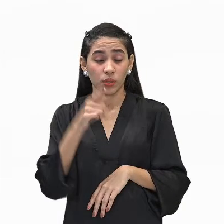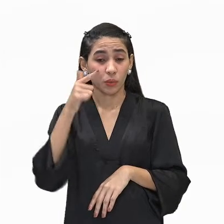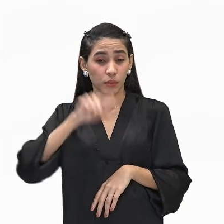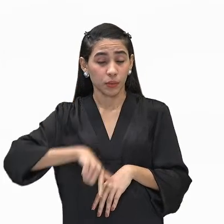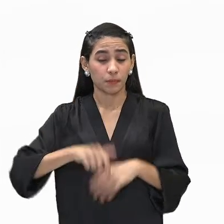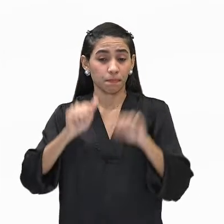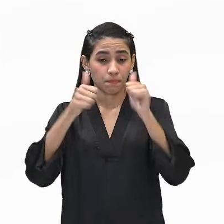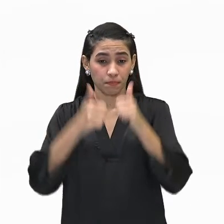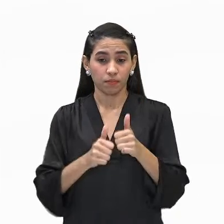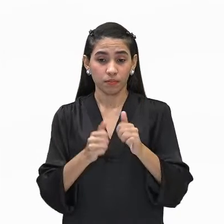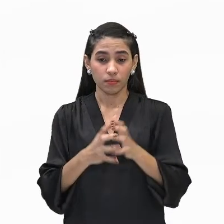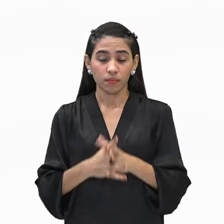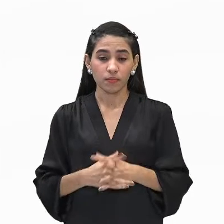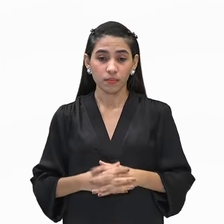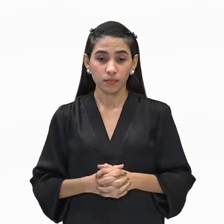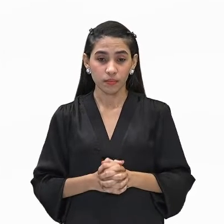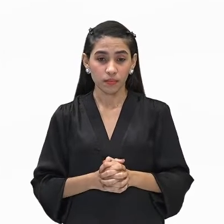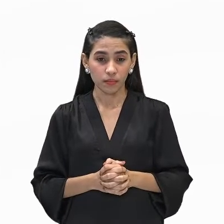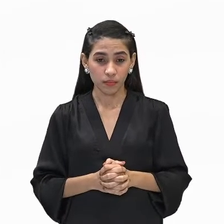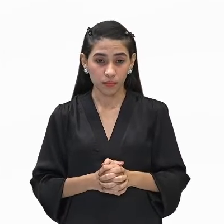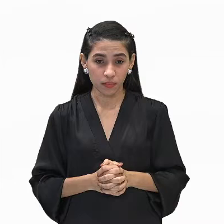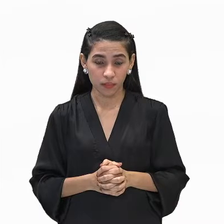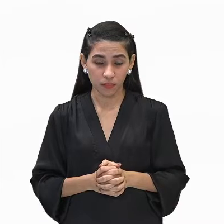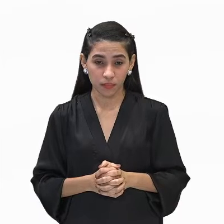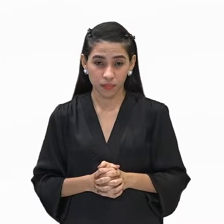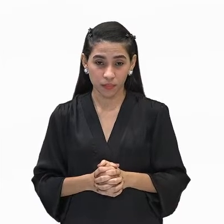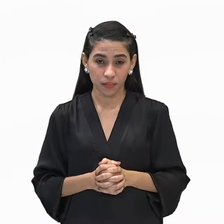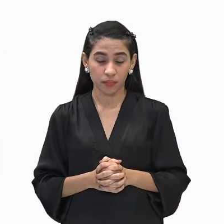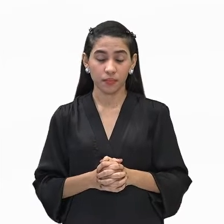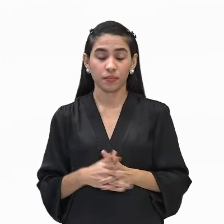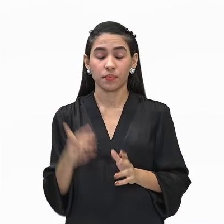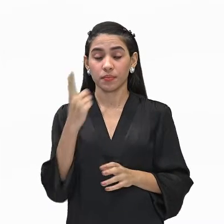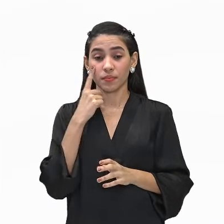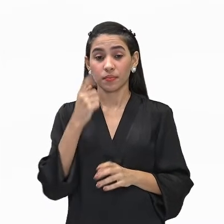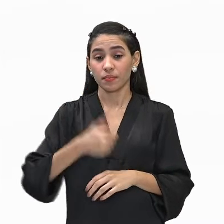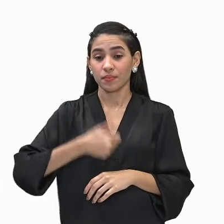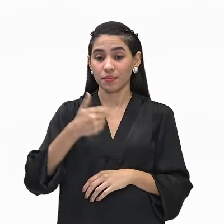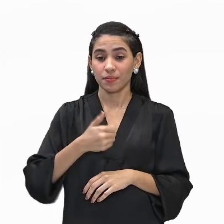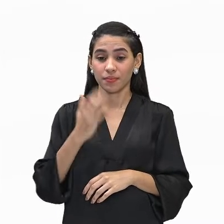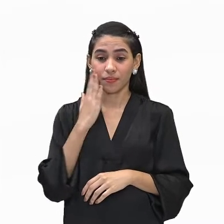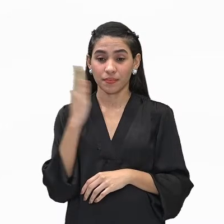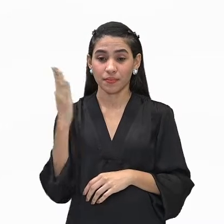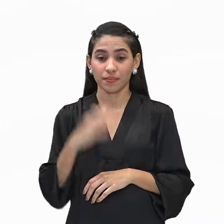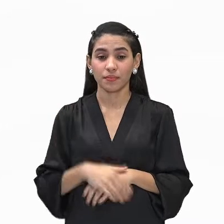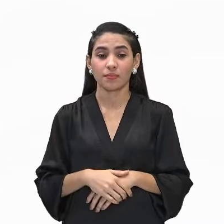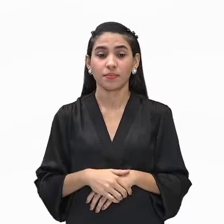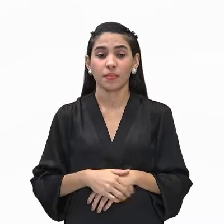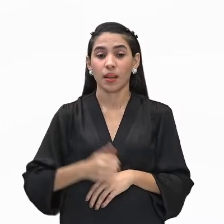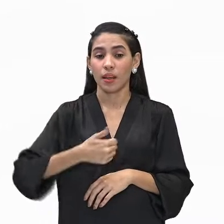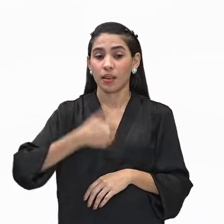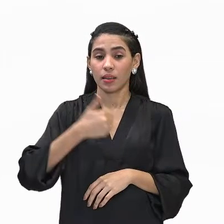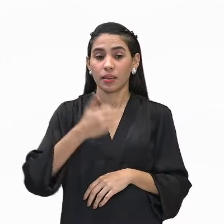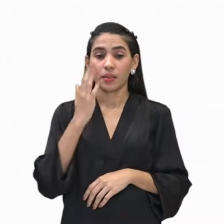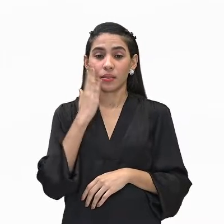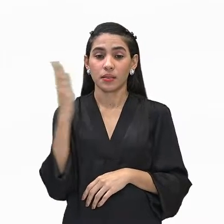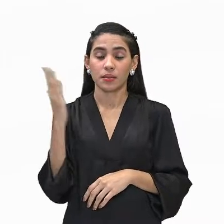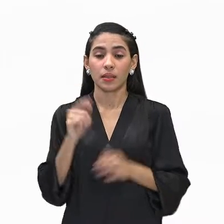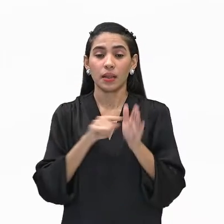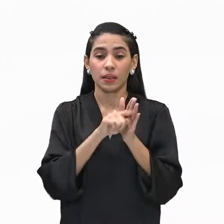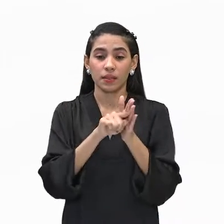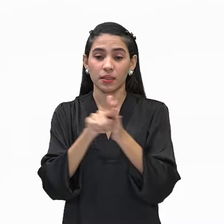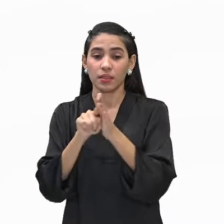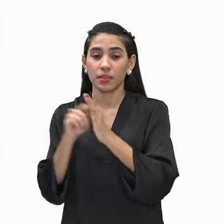a confecção desses projetos. Então vamos lá ver a nossa primeira etapa. Na etapa 1, investigação